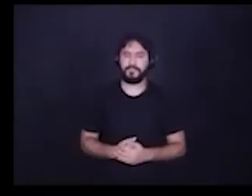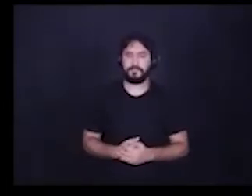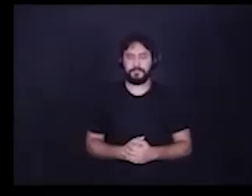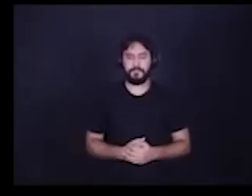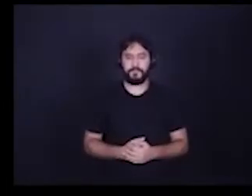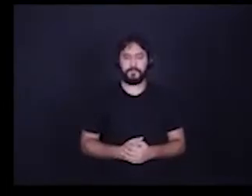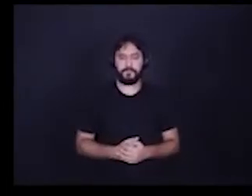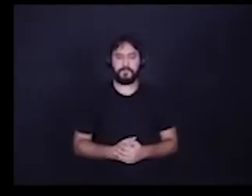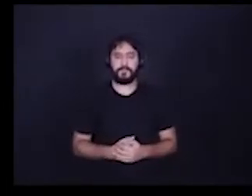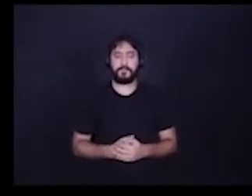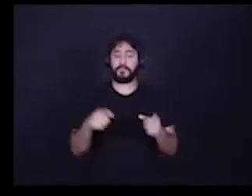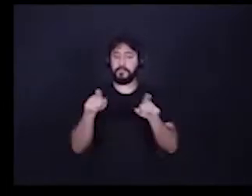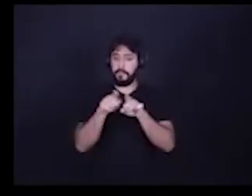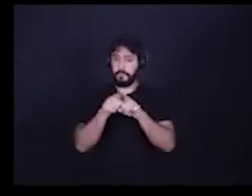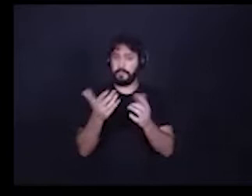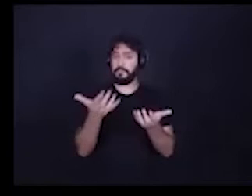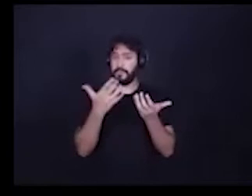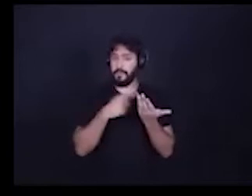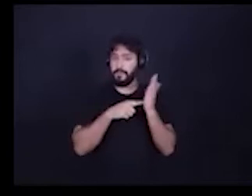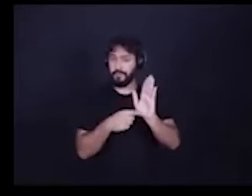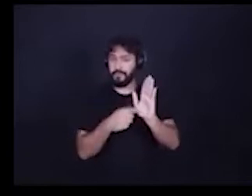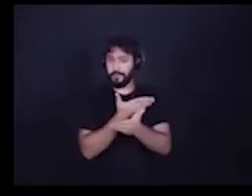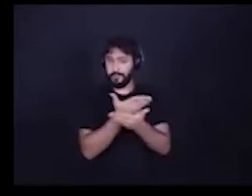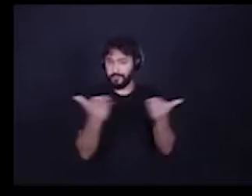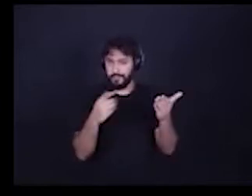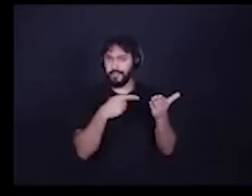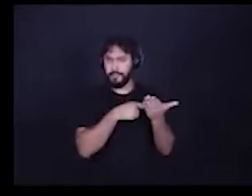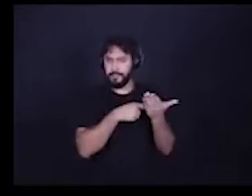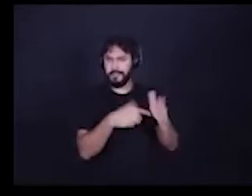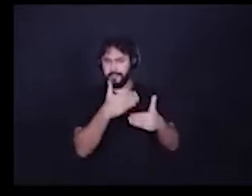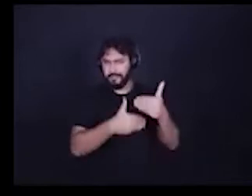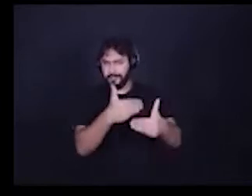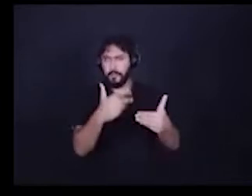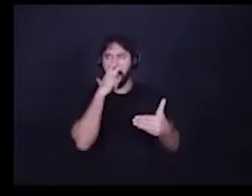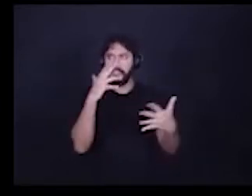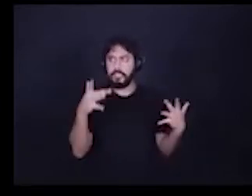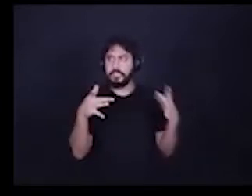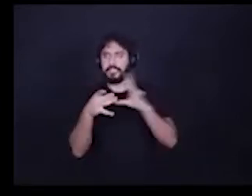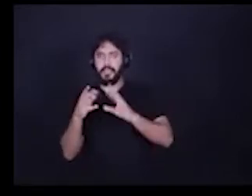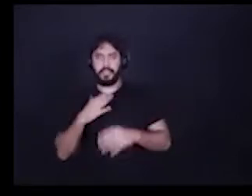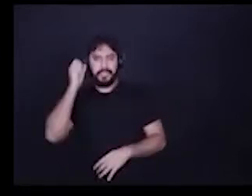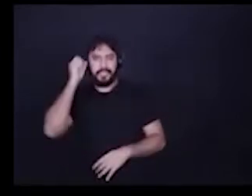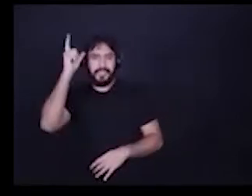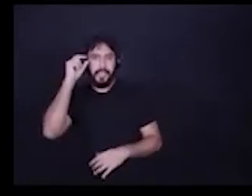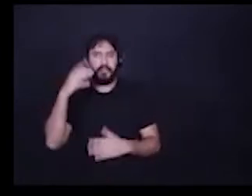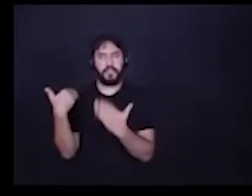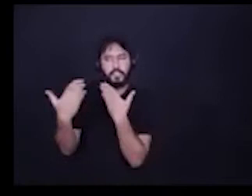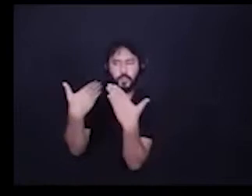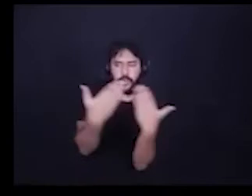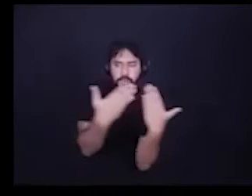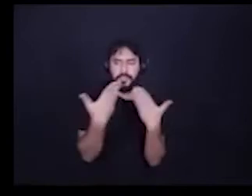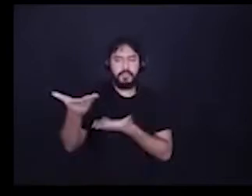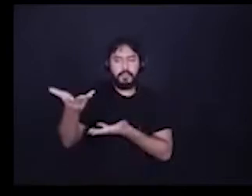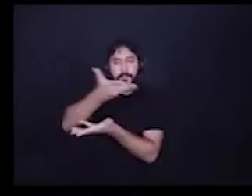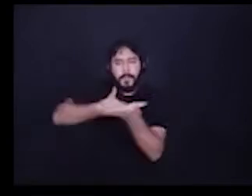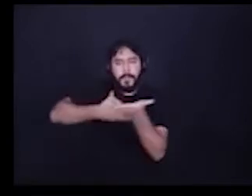O que eu quero mostrar para vocês ao longo dessa apresentação, e que acho que vai ser um catalisador para as ideias que a gente vai discutir depois e vai trocar,